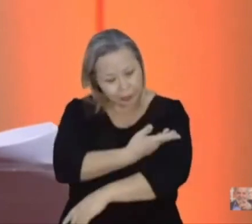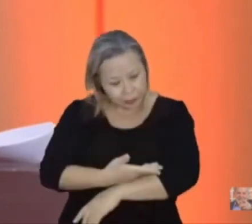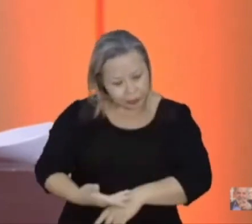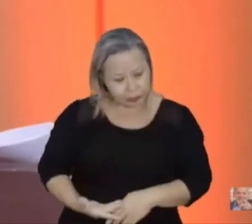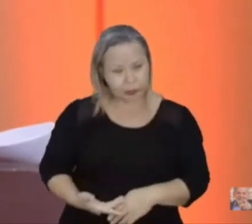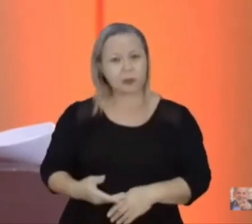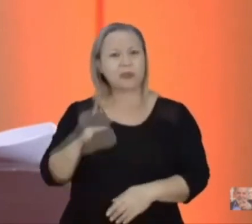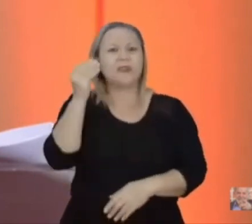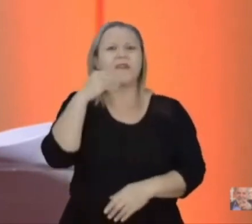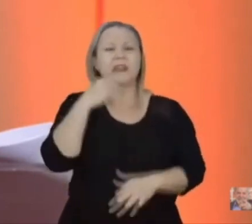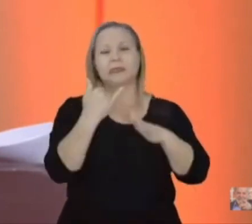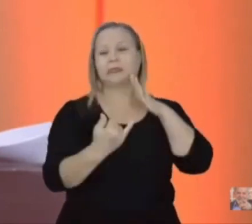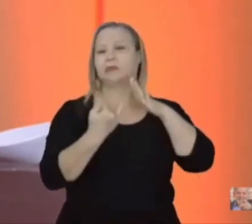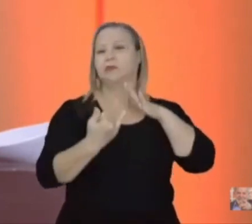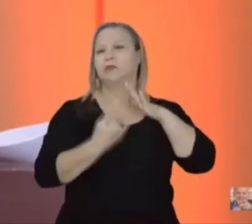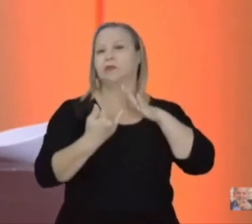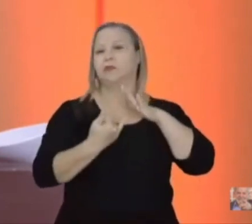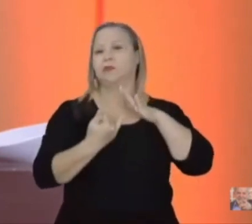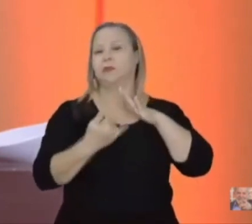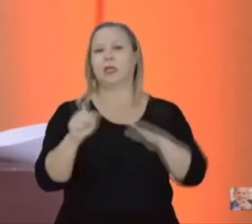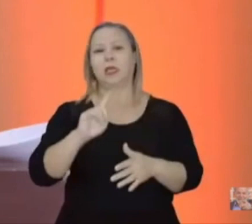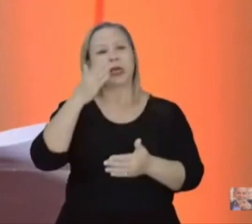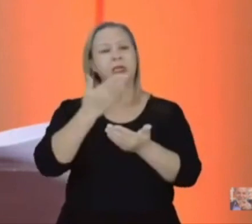instituições. Ele não acredita em partido político.